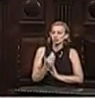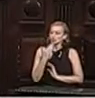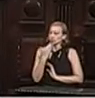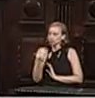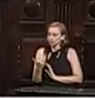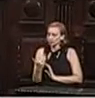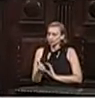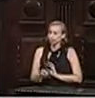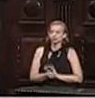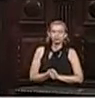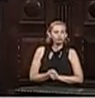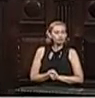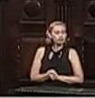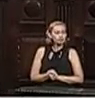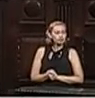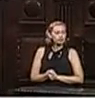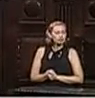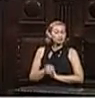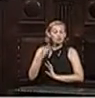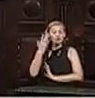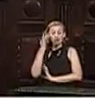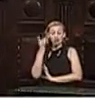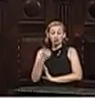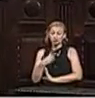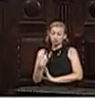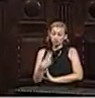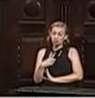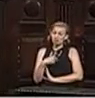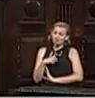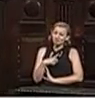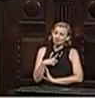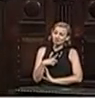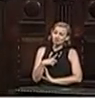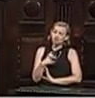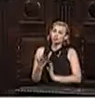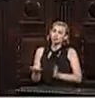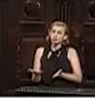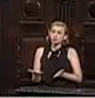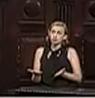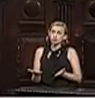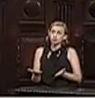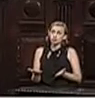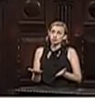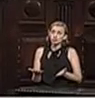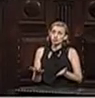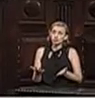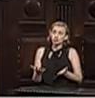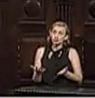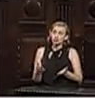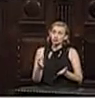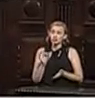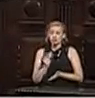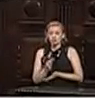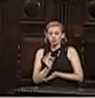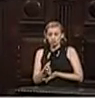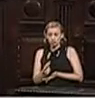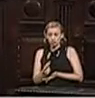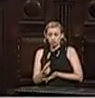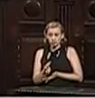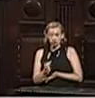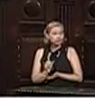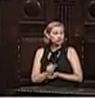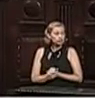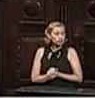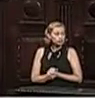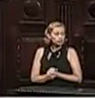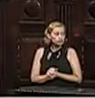acho que a gente tem grande chance de vitória. Estou citando isso,